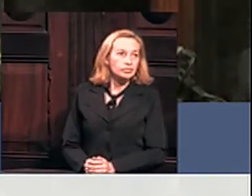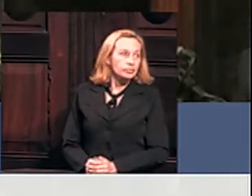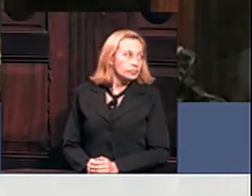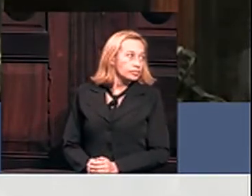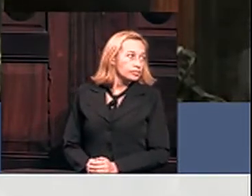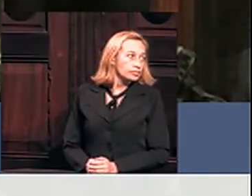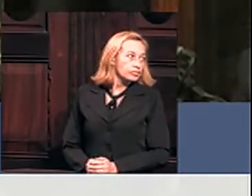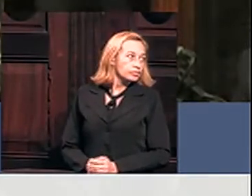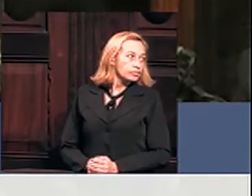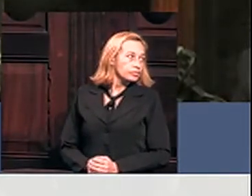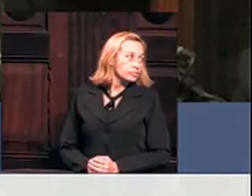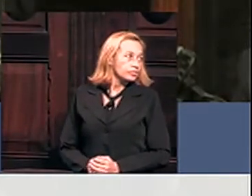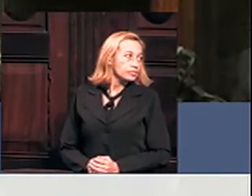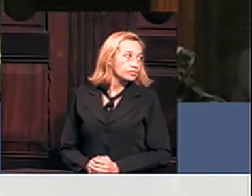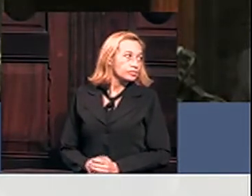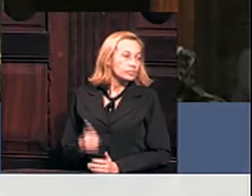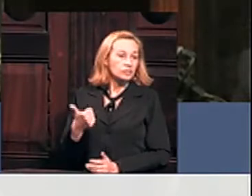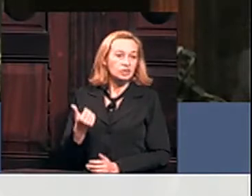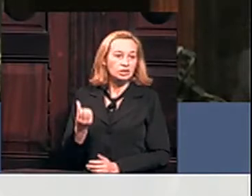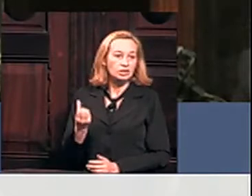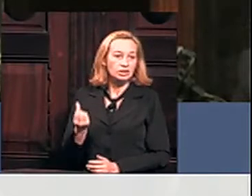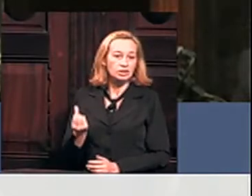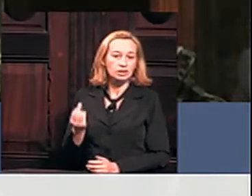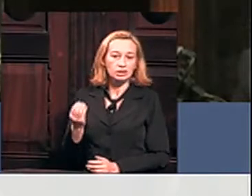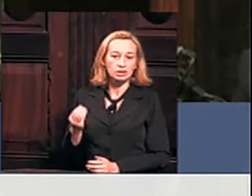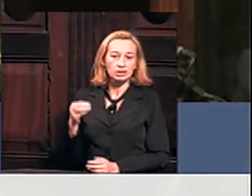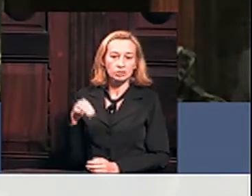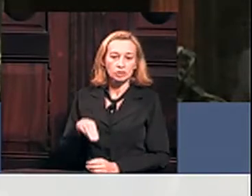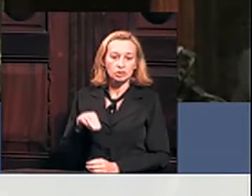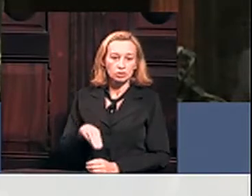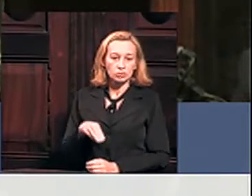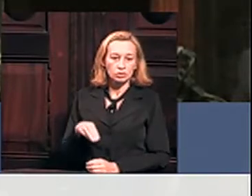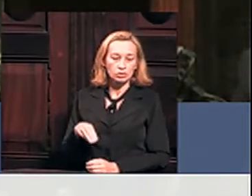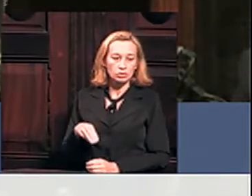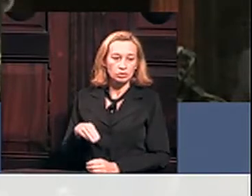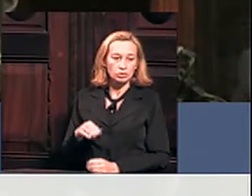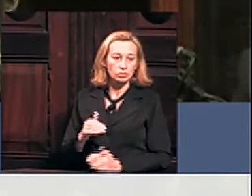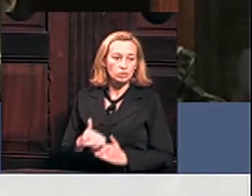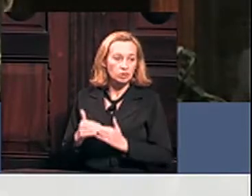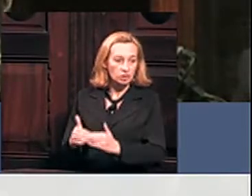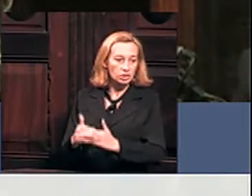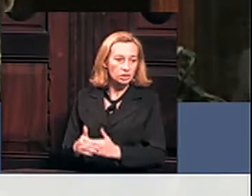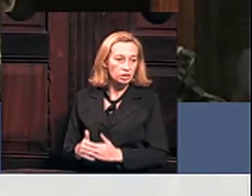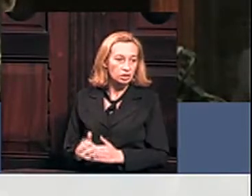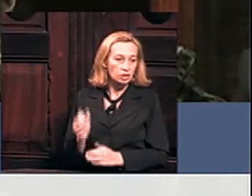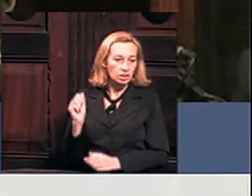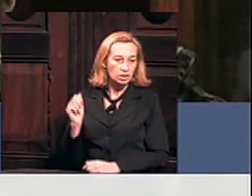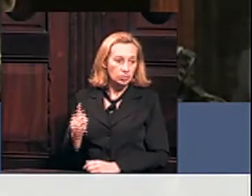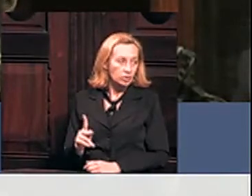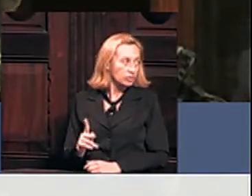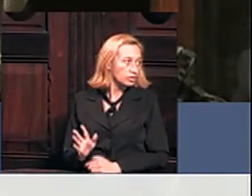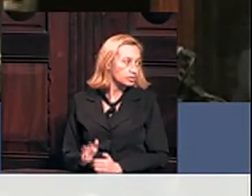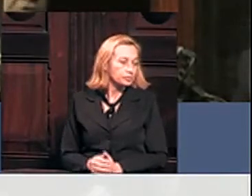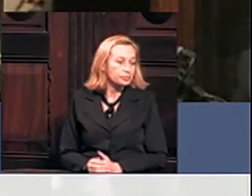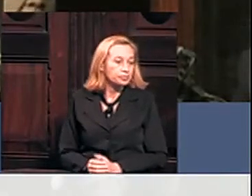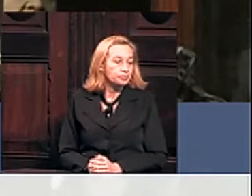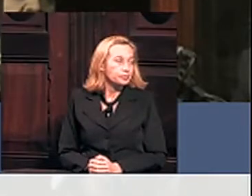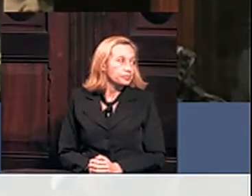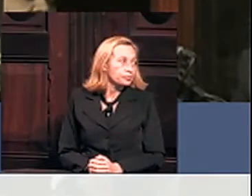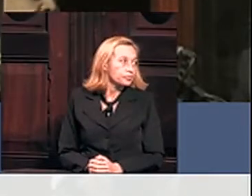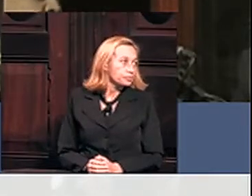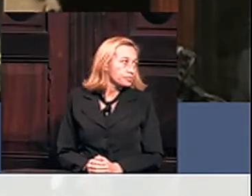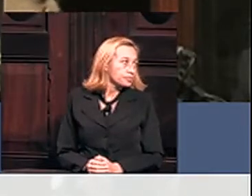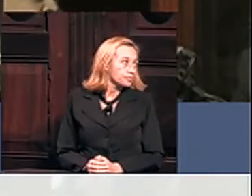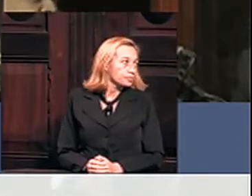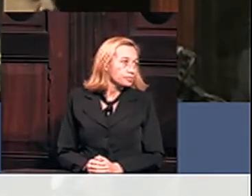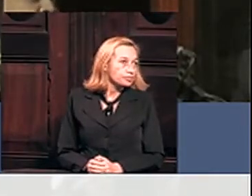estende a presente sessão por 60 minutos. Senhores que aprovam isso como estão, aprovado o deputado Luiz Paulo, que pediu a prorrogação por 60 minutos. Aqui,